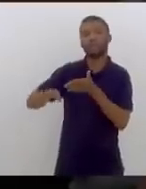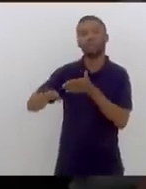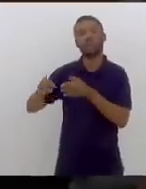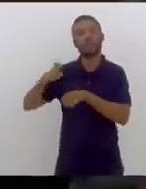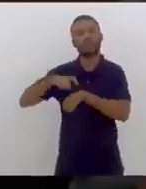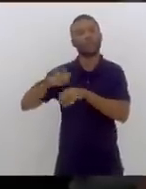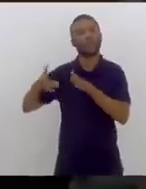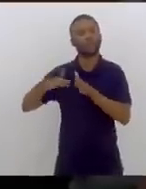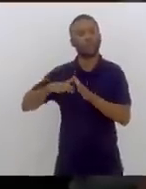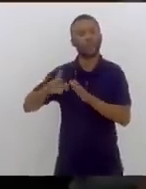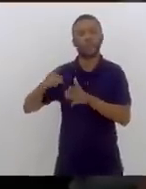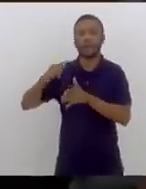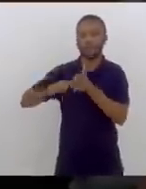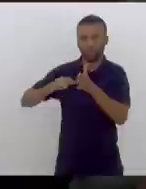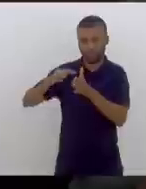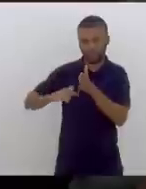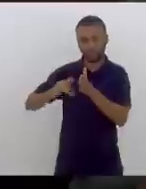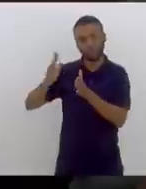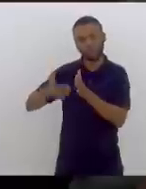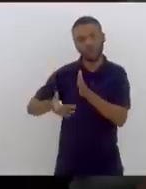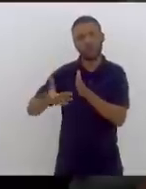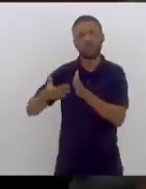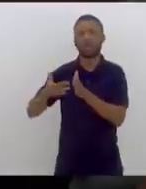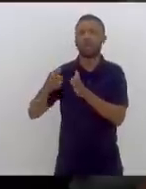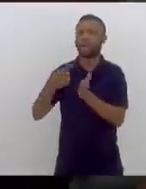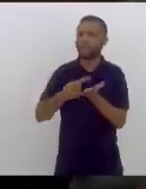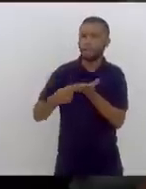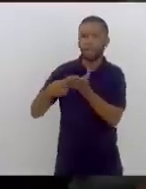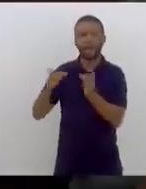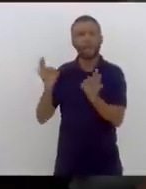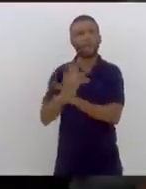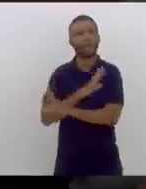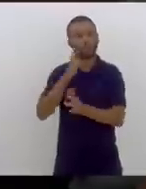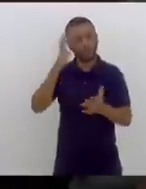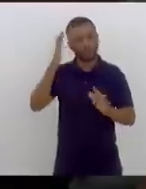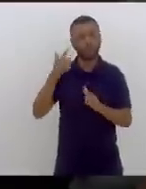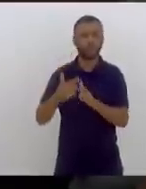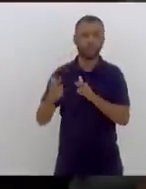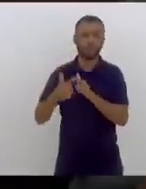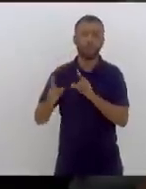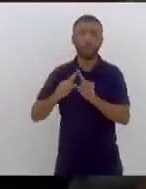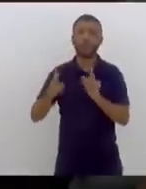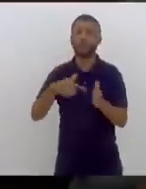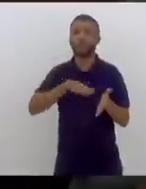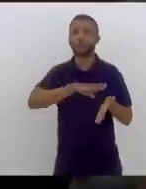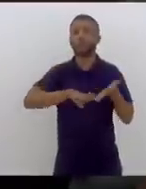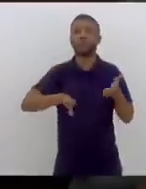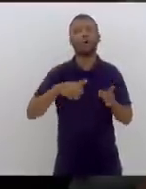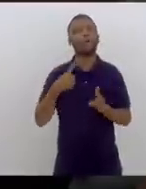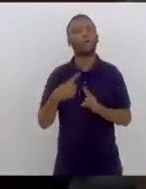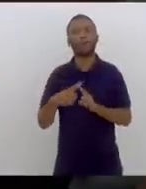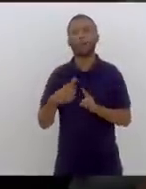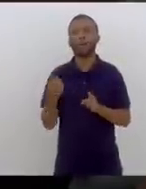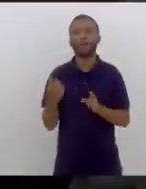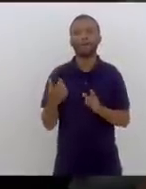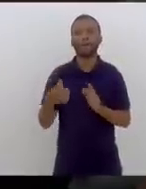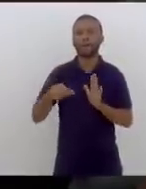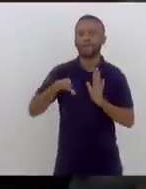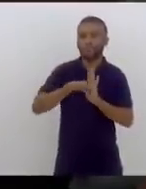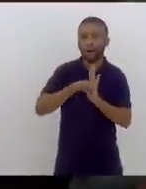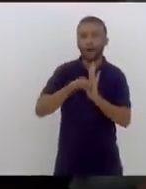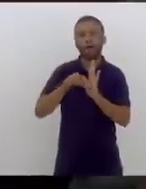a documentação deles a matéria já pacificaram já tá resolvido isso mas ele foi excluído por porque ele cometi a falta